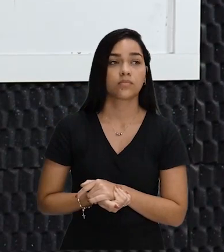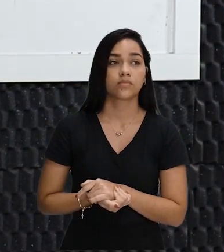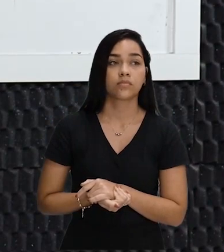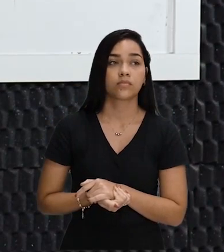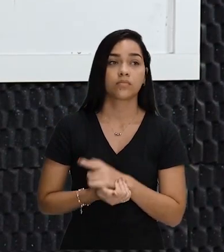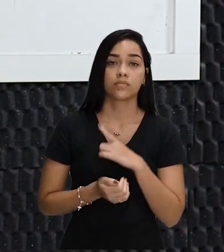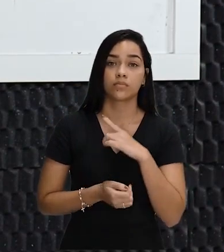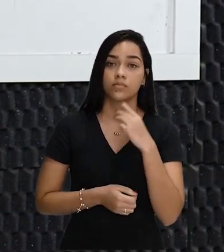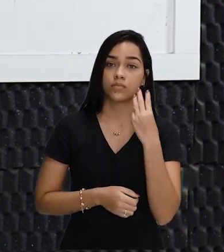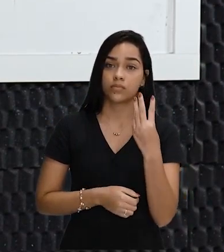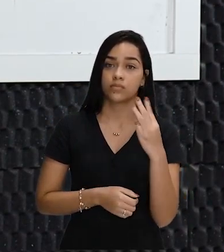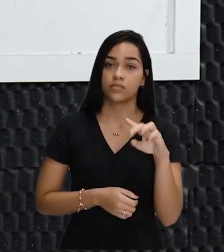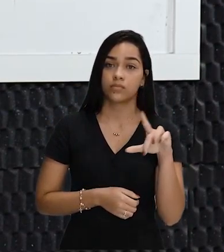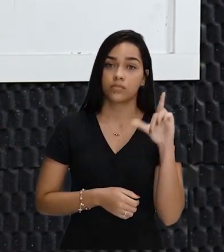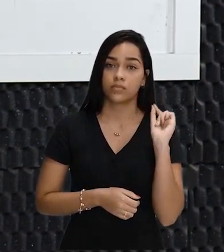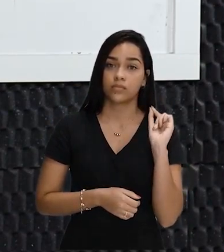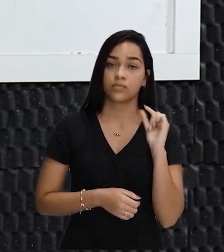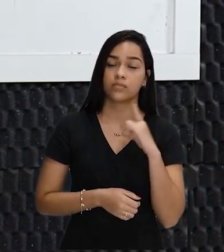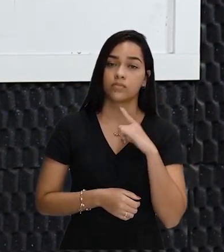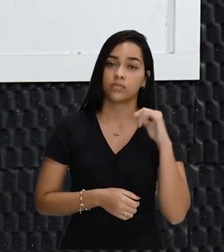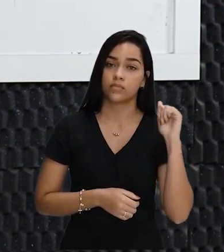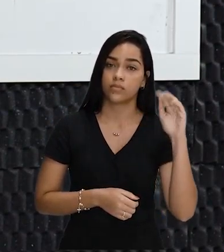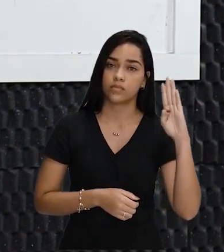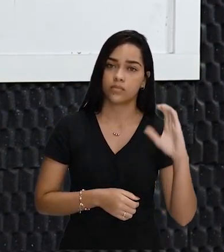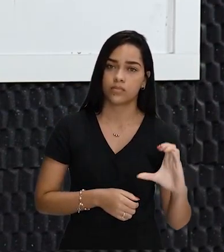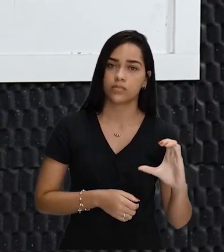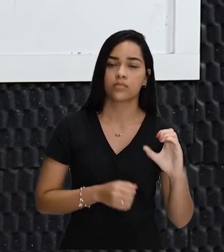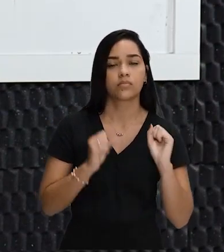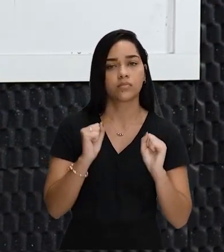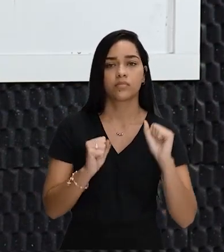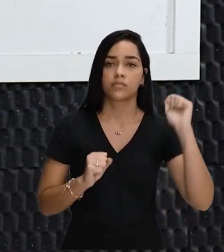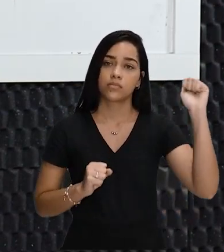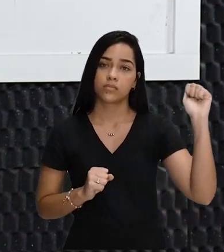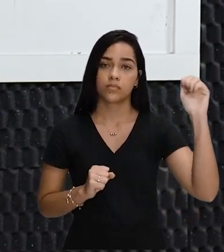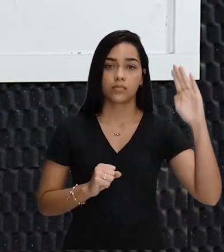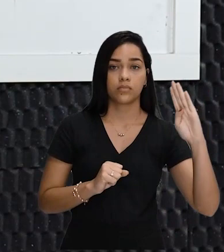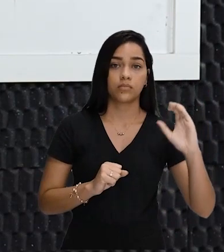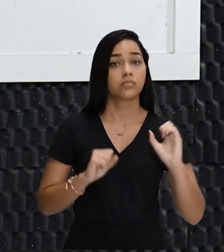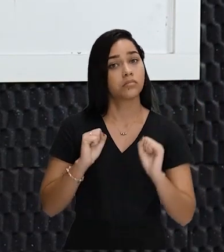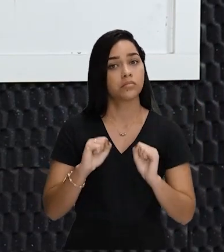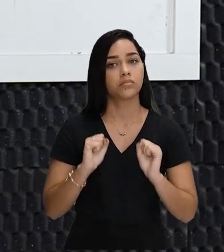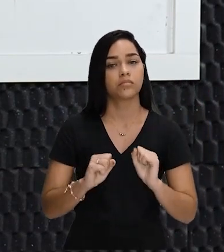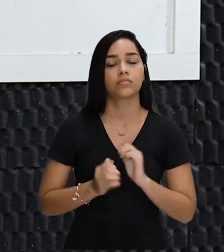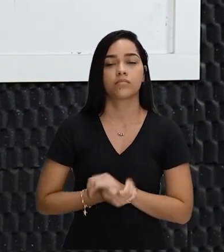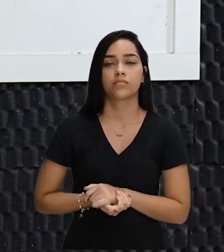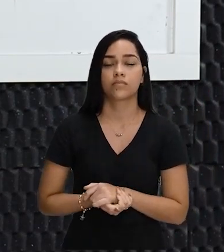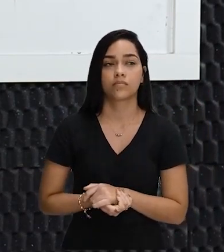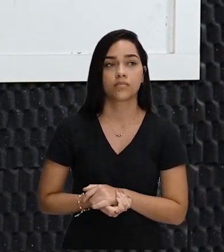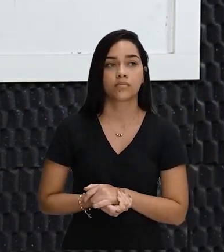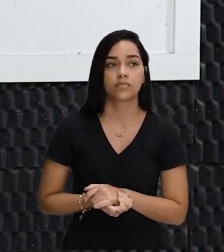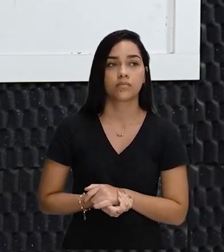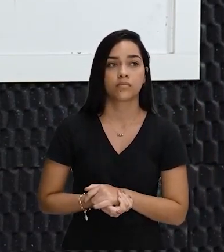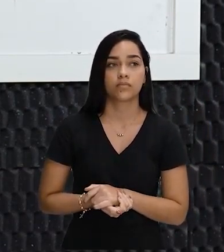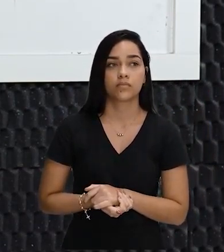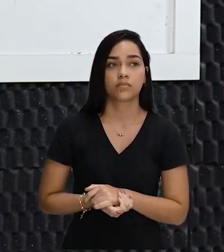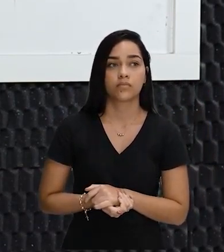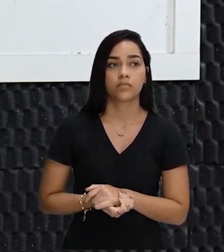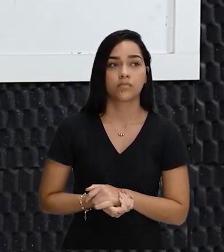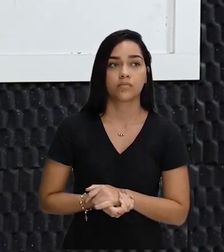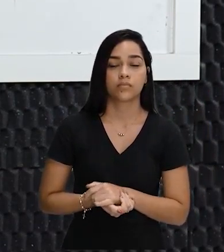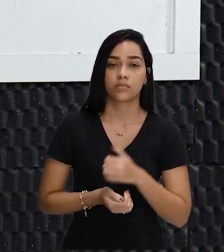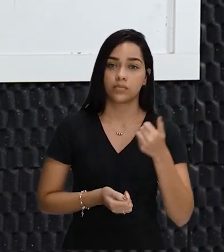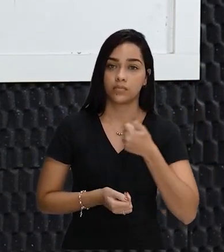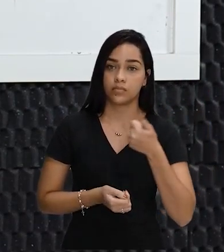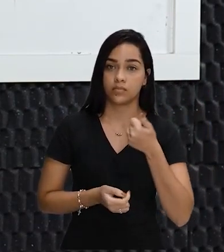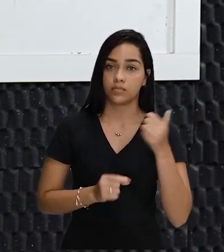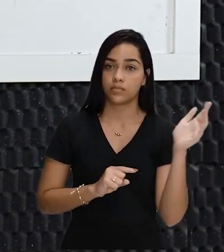tem três opções um supor que tem a b e c ela pode ser a pode ser b pode ser ser tá essa outra questão essa